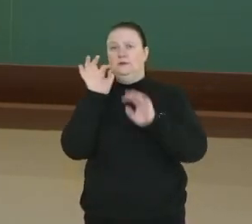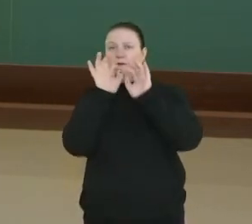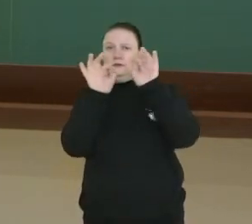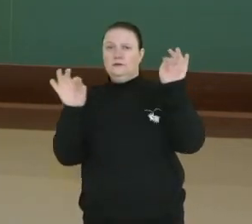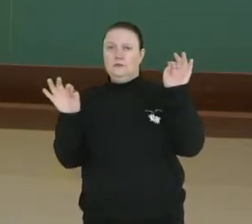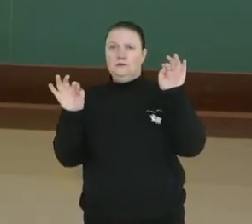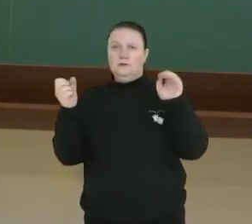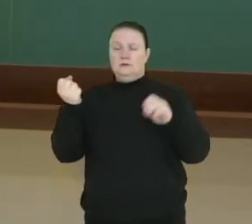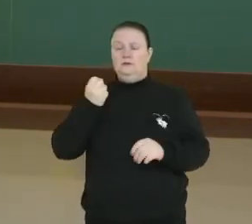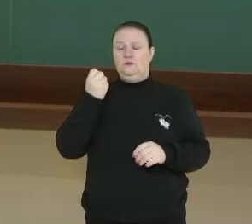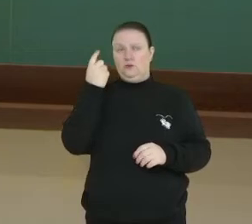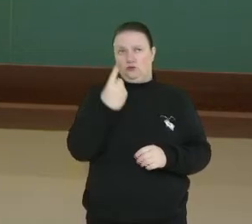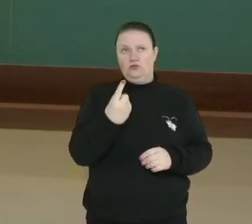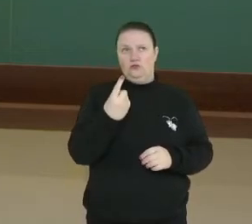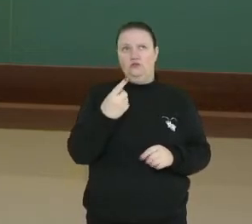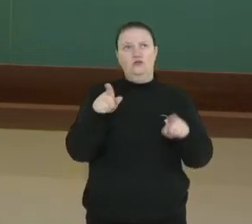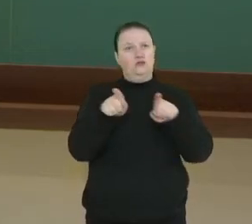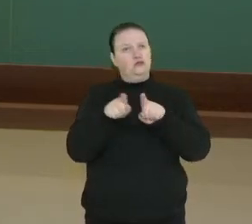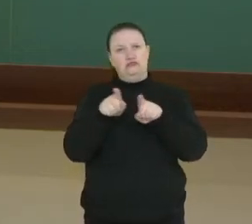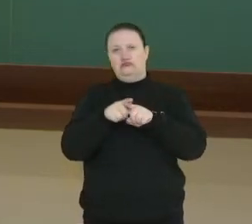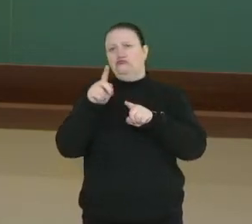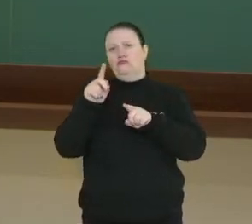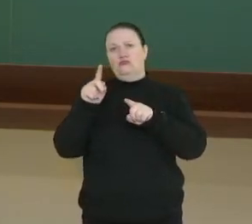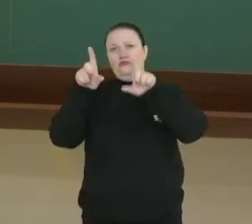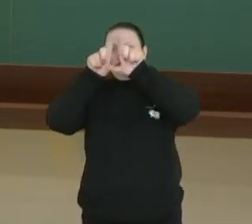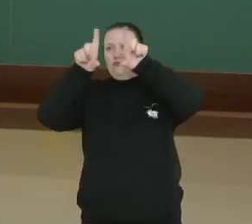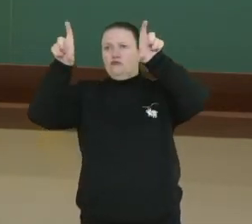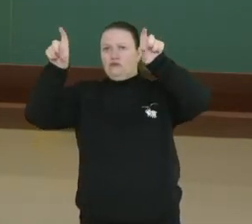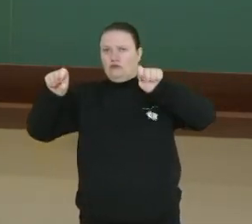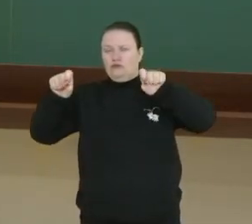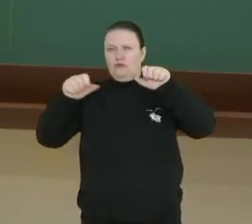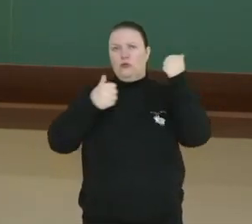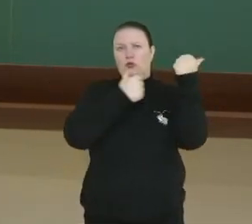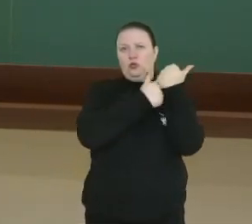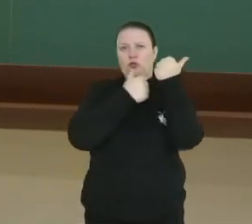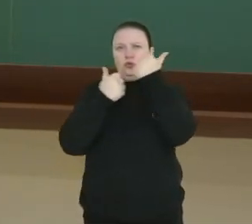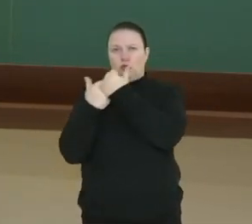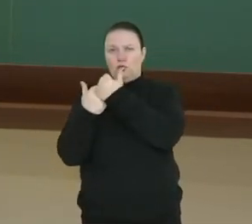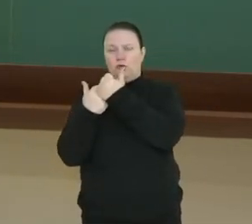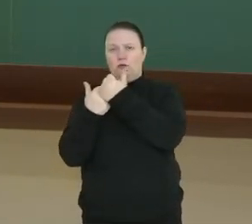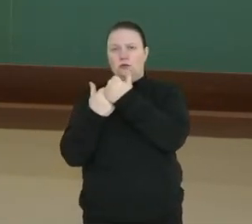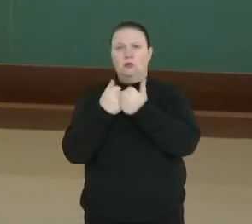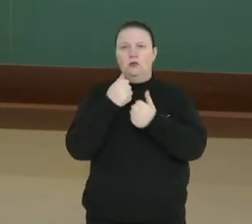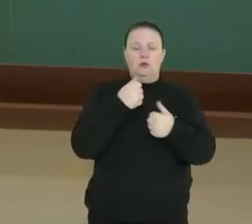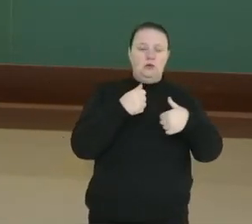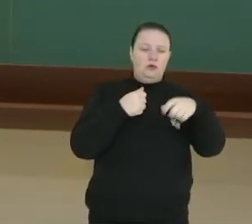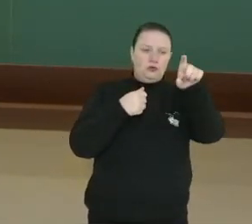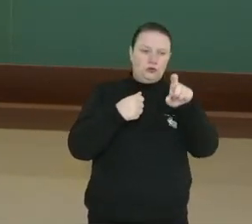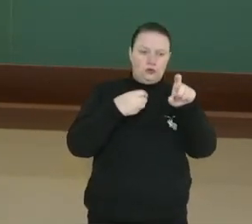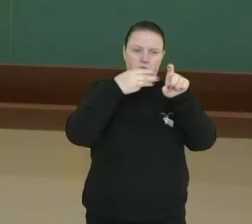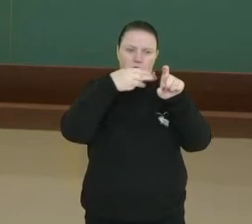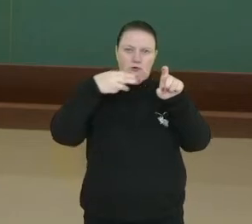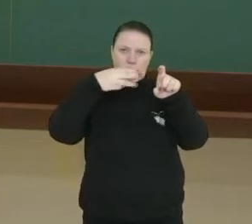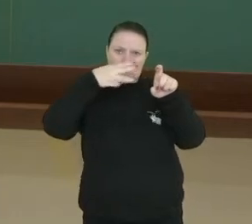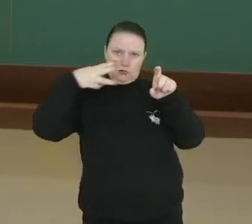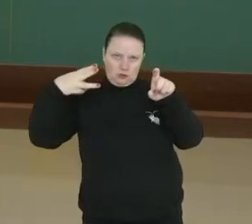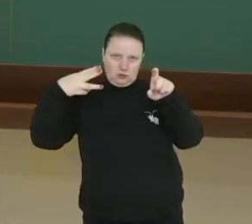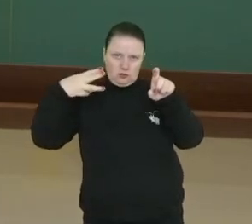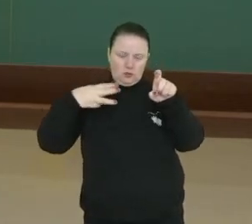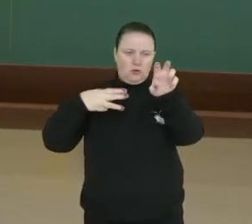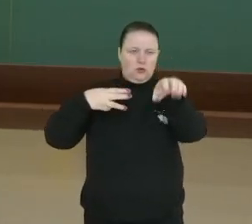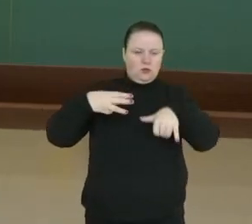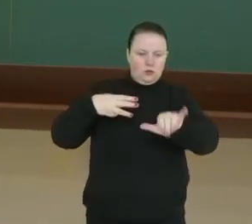maneira, pegamos a equação, substituímos no lugar do x3 e no lugar do y1, fazendo as